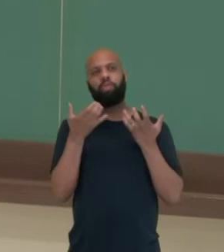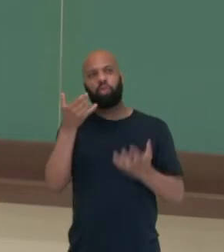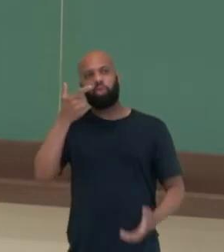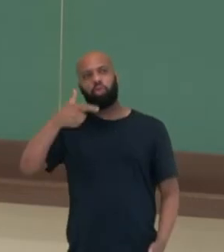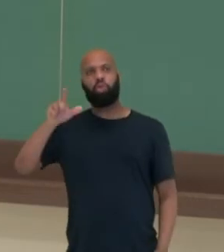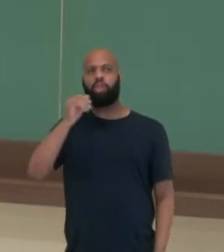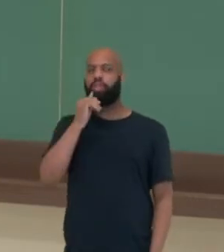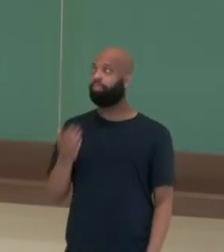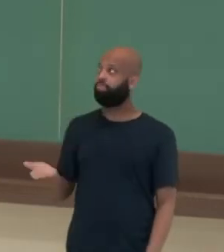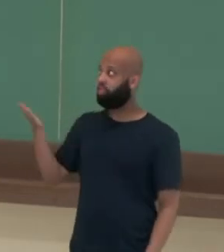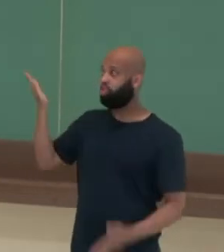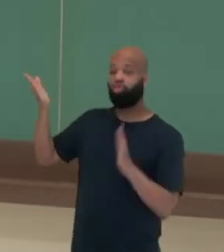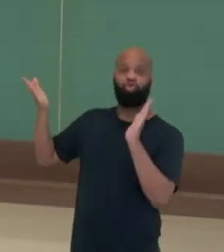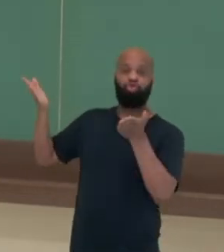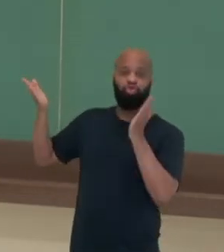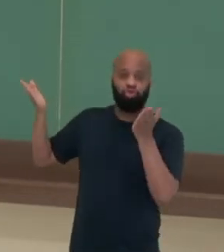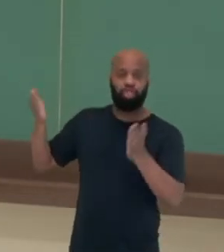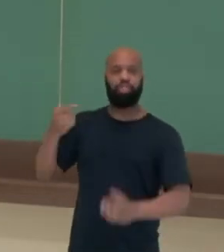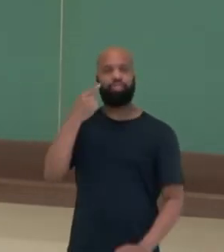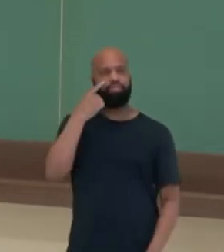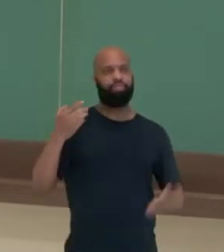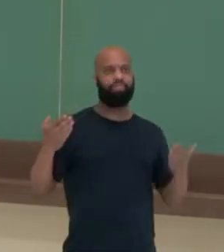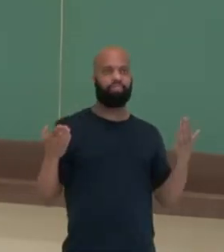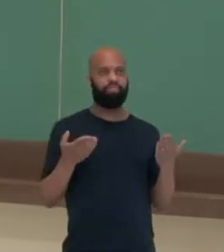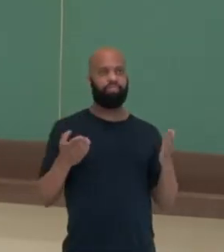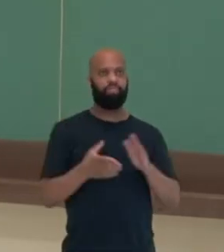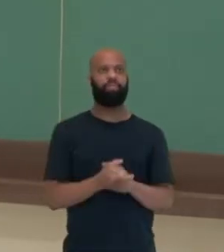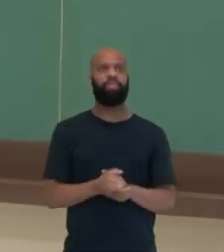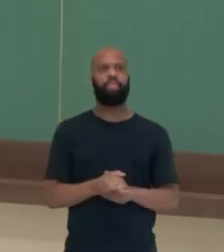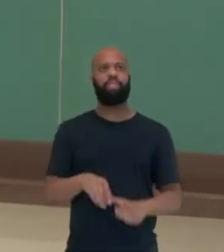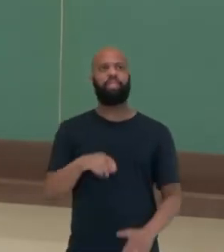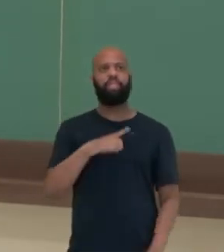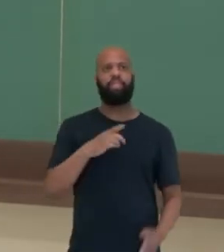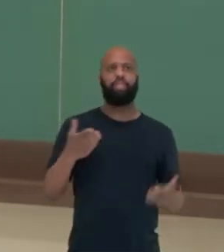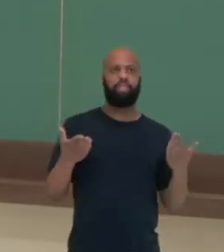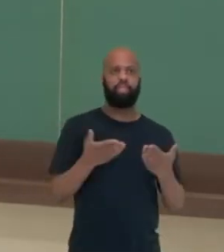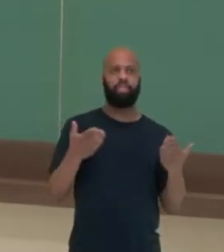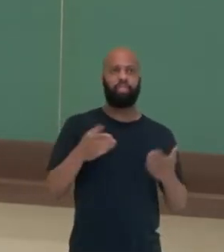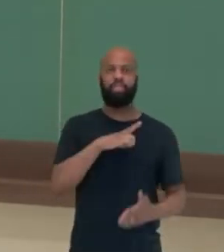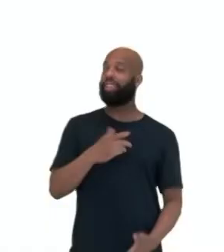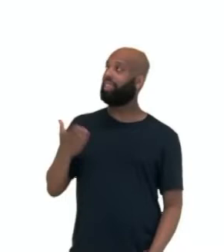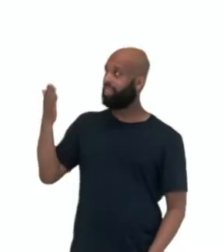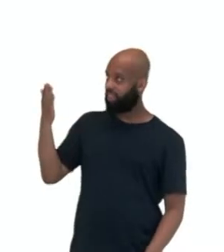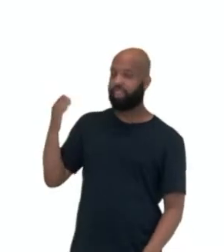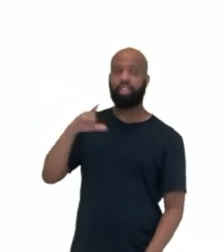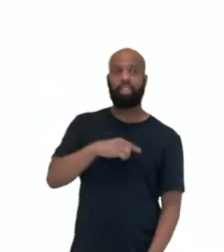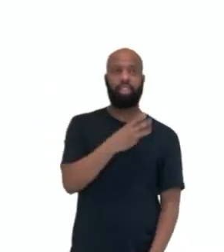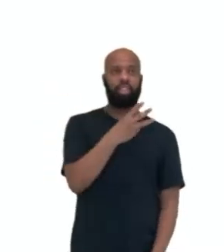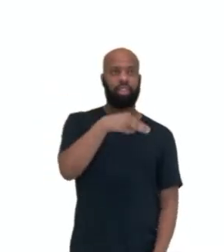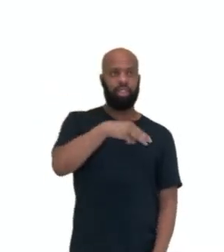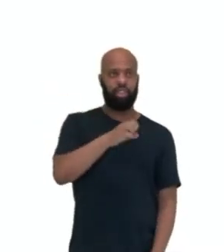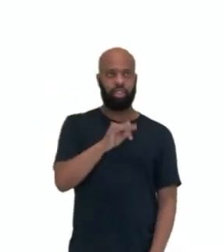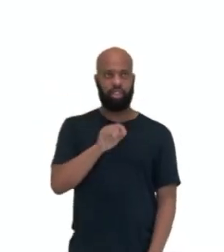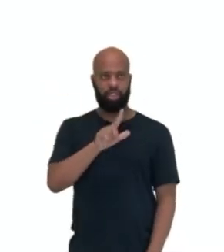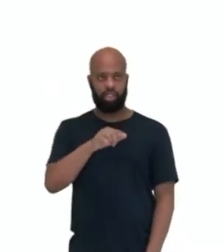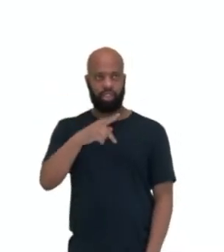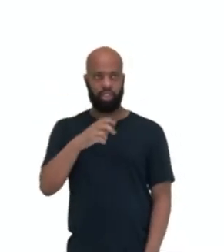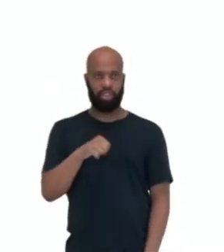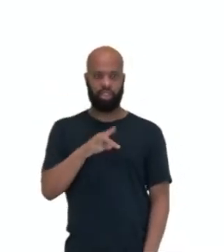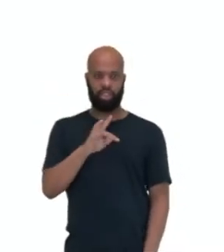exemplo. Está aqui na tela. Veja aqui comigo. Ó, nós temos aqui essa substância,